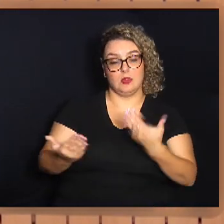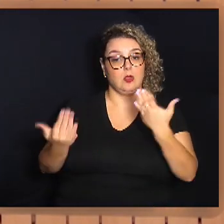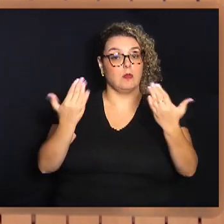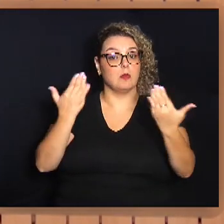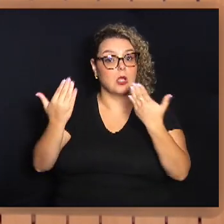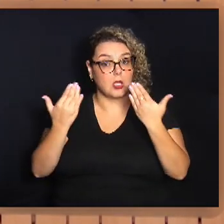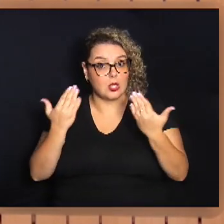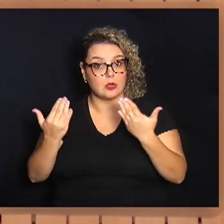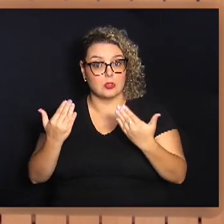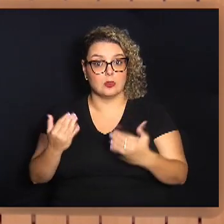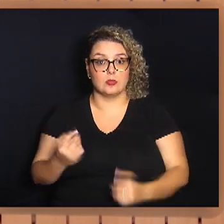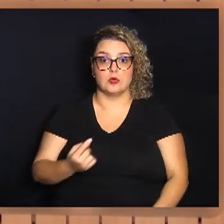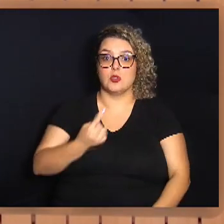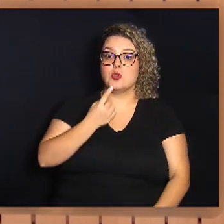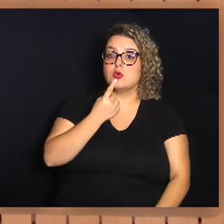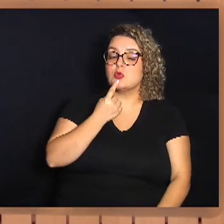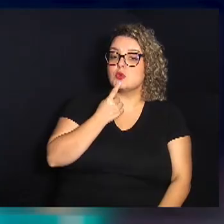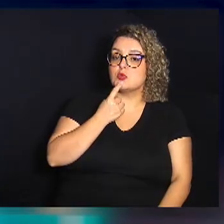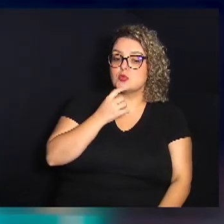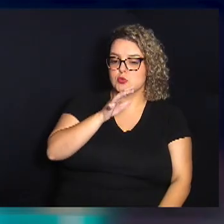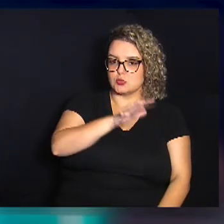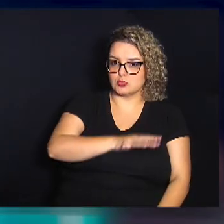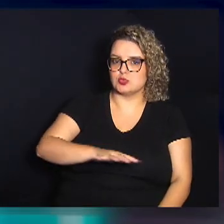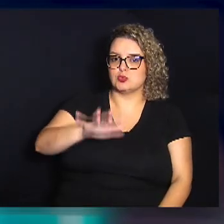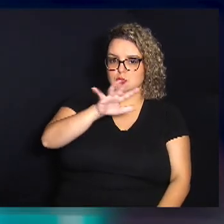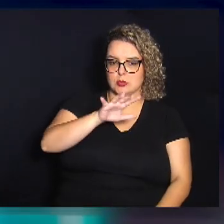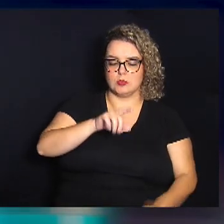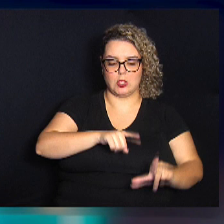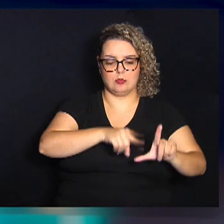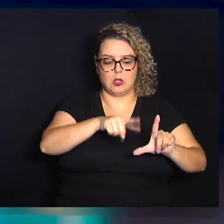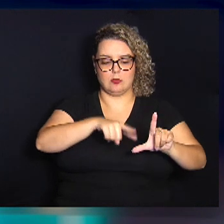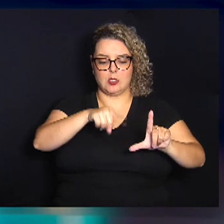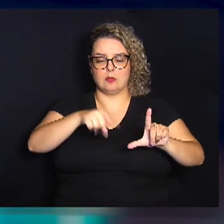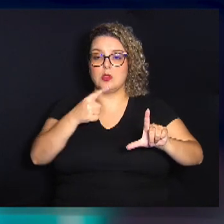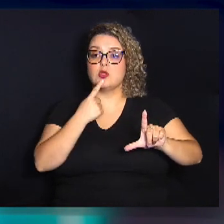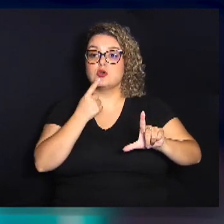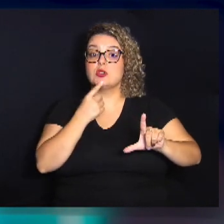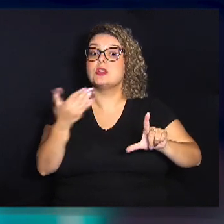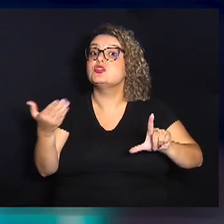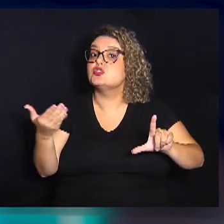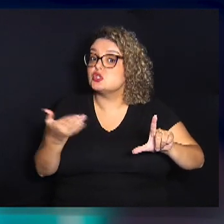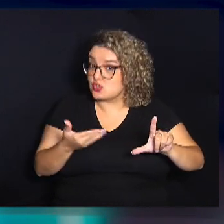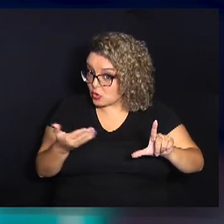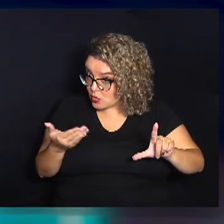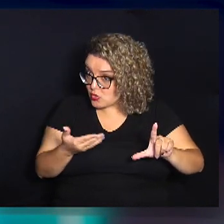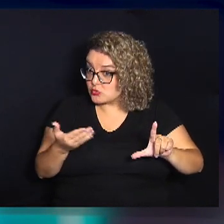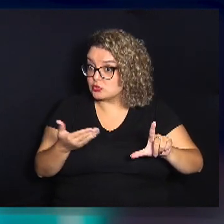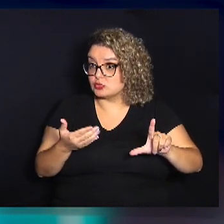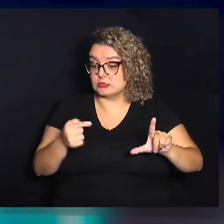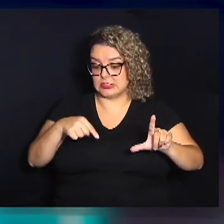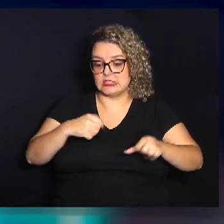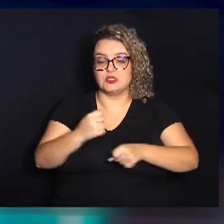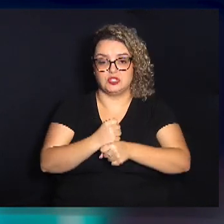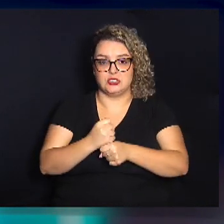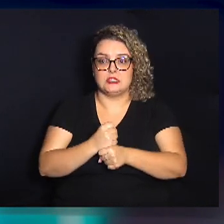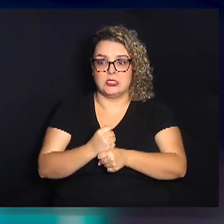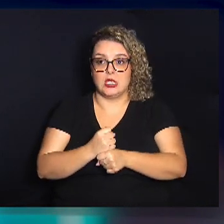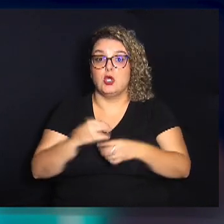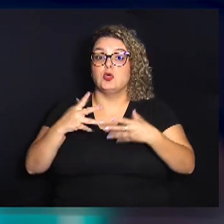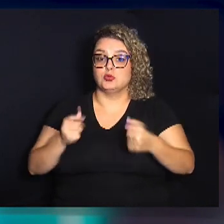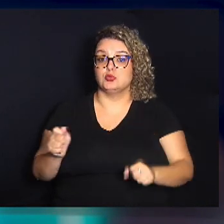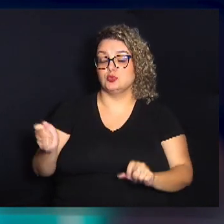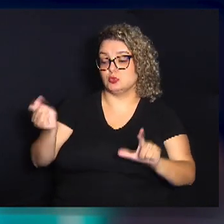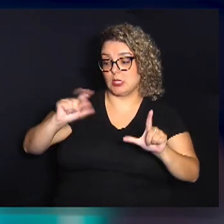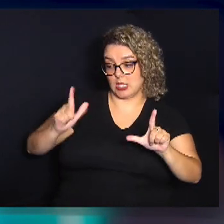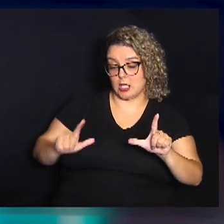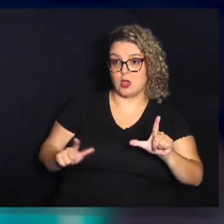gente? O vermelho, tudo que é vermelho são os casos de hoje, desse ano. Tudo que é azul